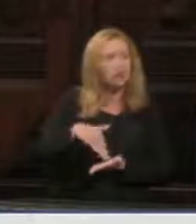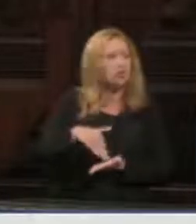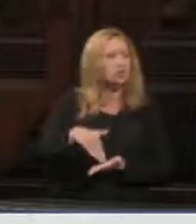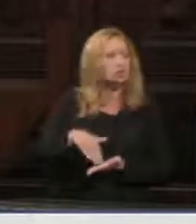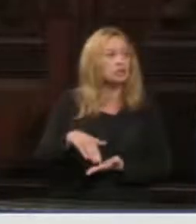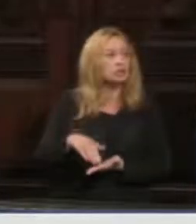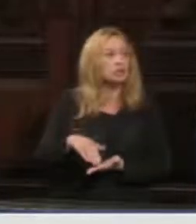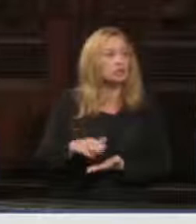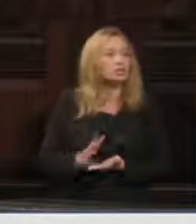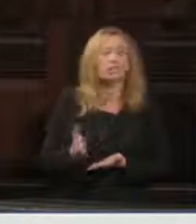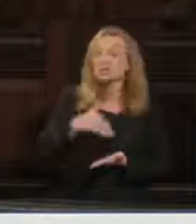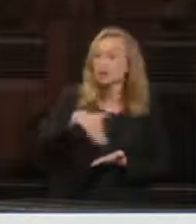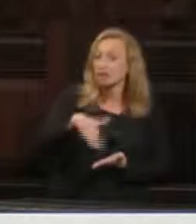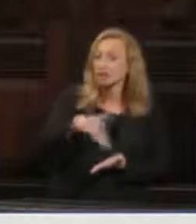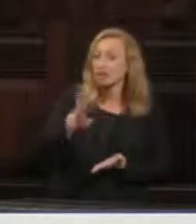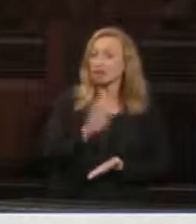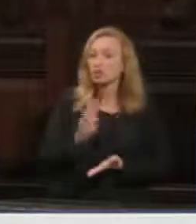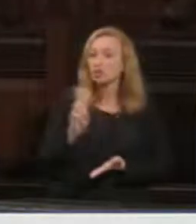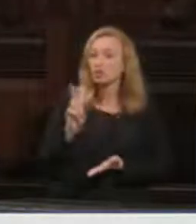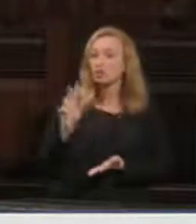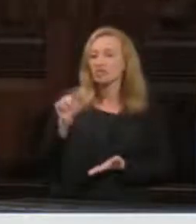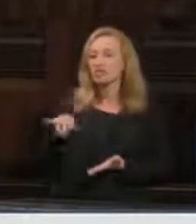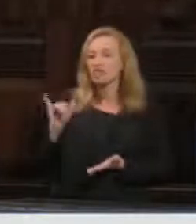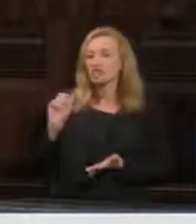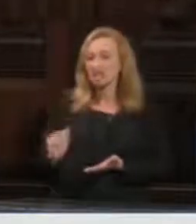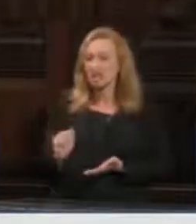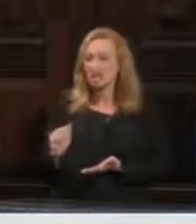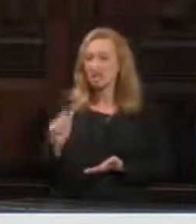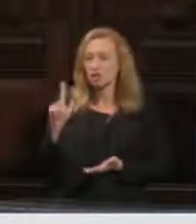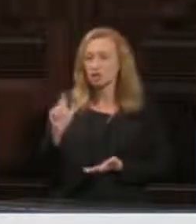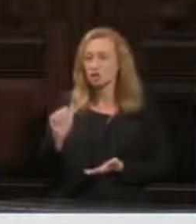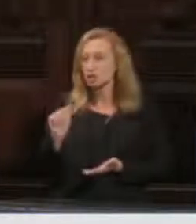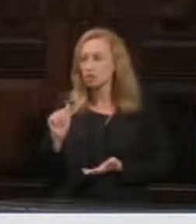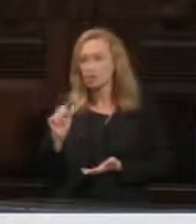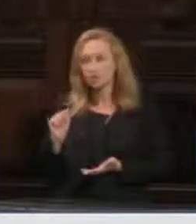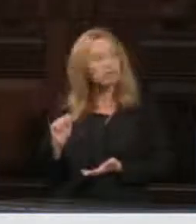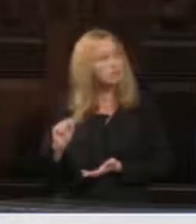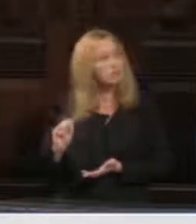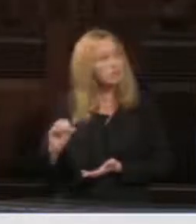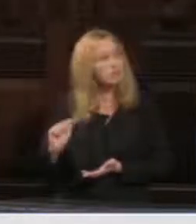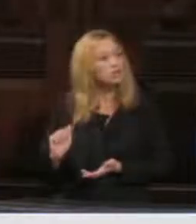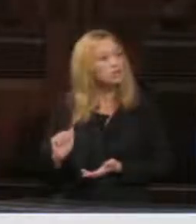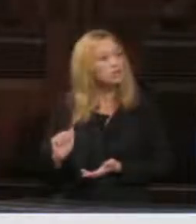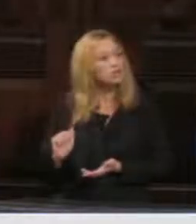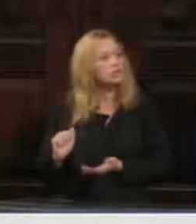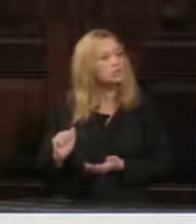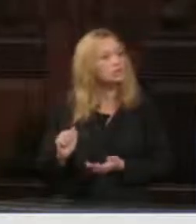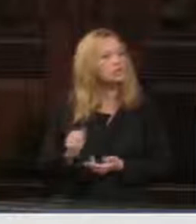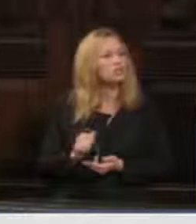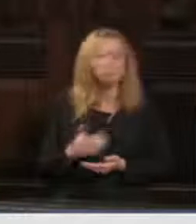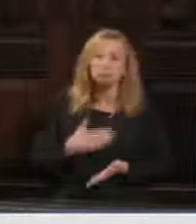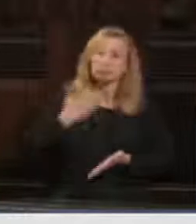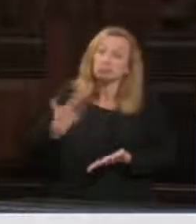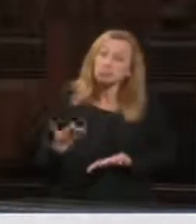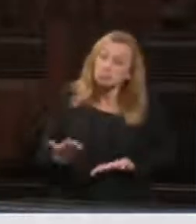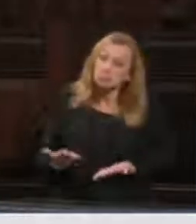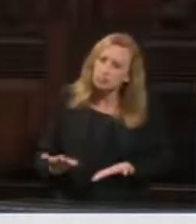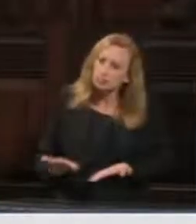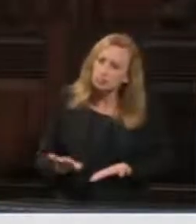doutora Vânia Lúcia, né? E que muito nos